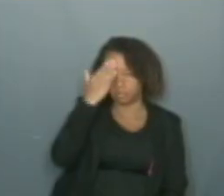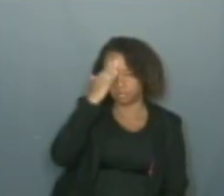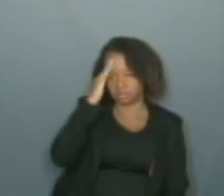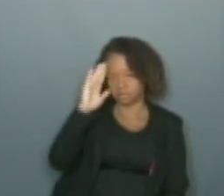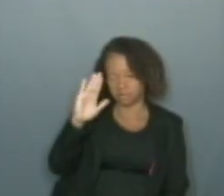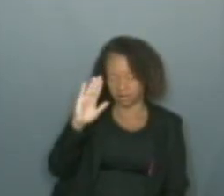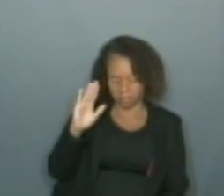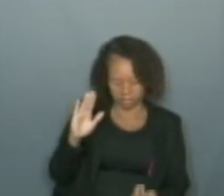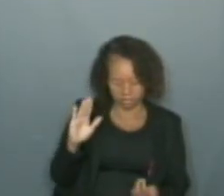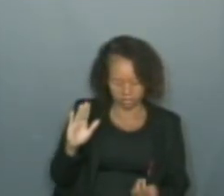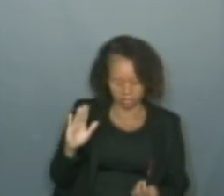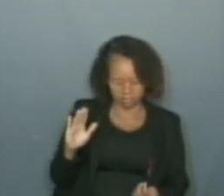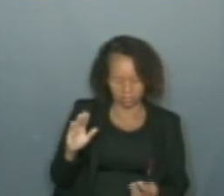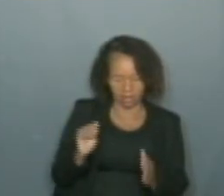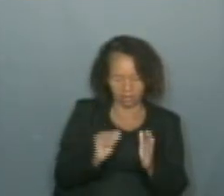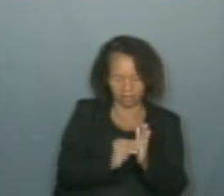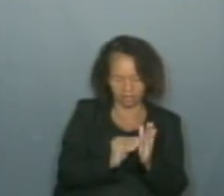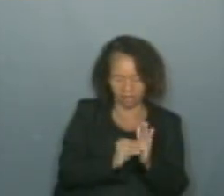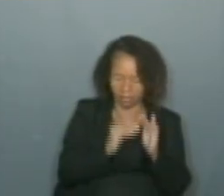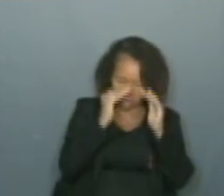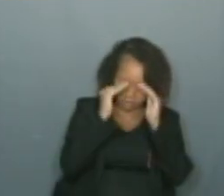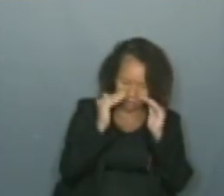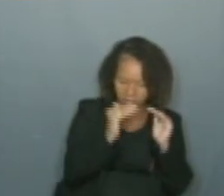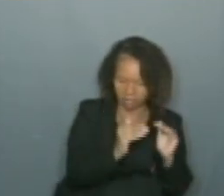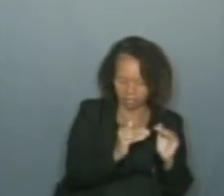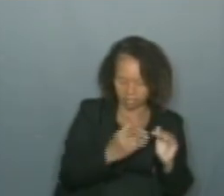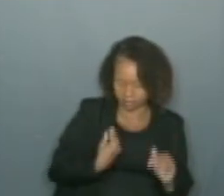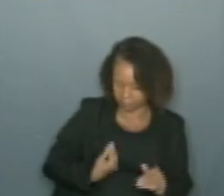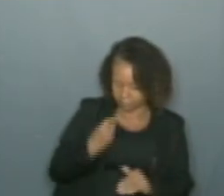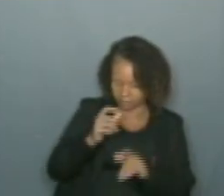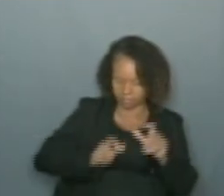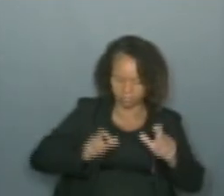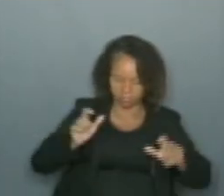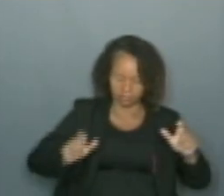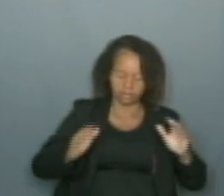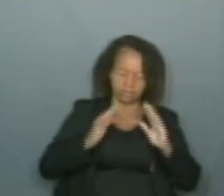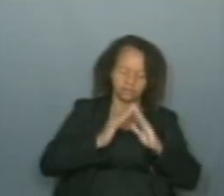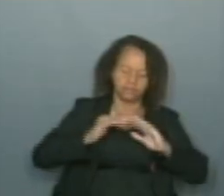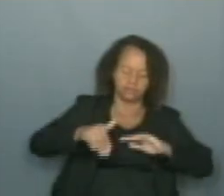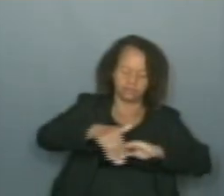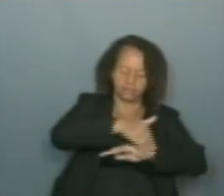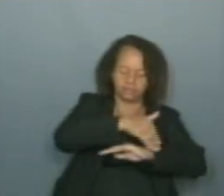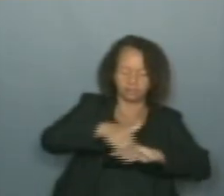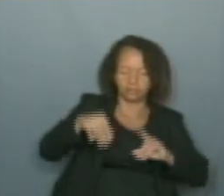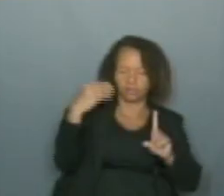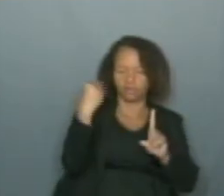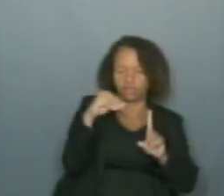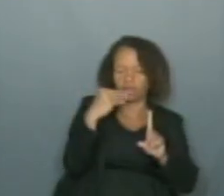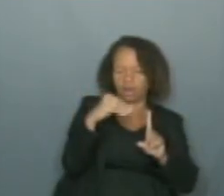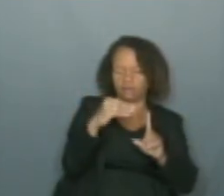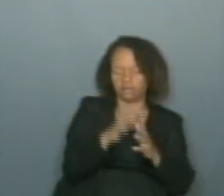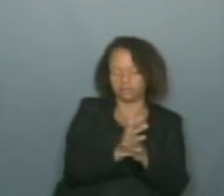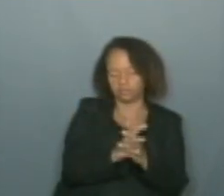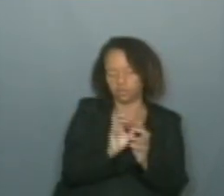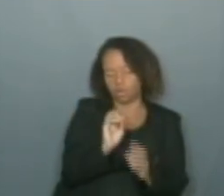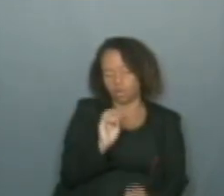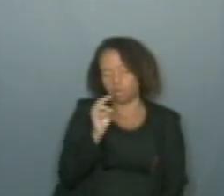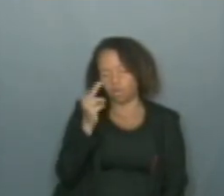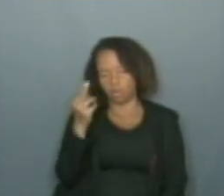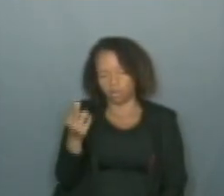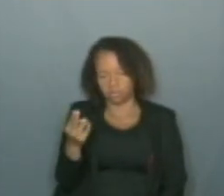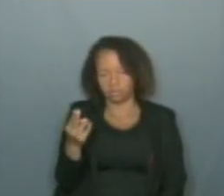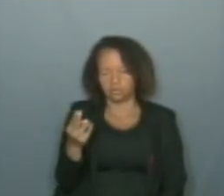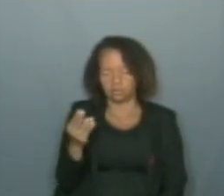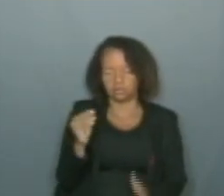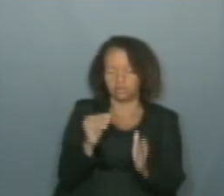de fato falta dignidade na vida das pessoas que vivem em situação de rua, ou se o que